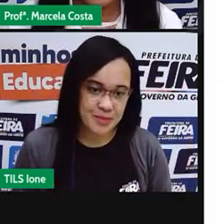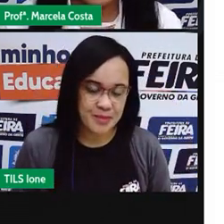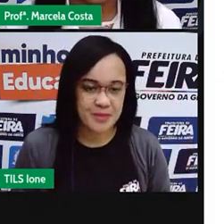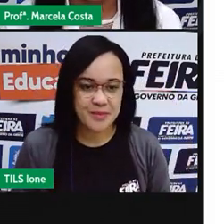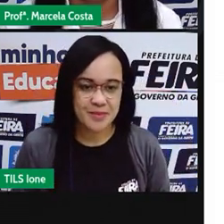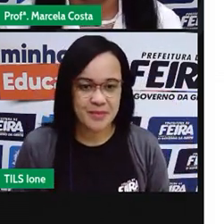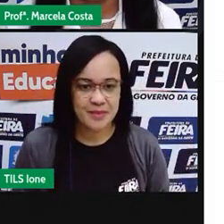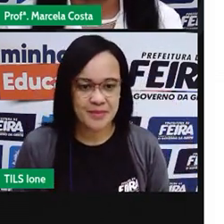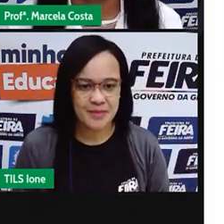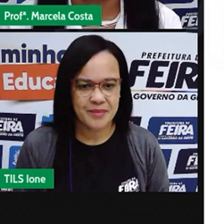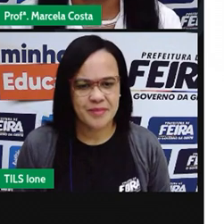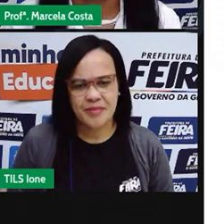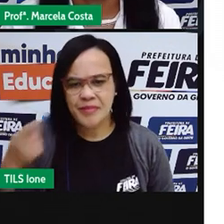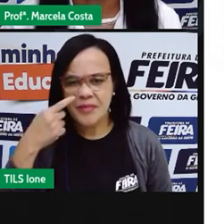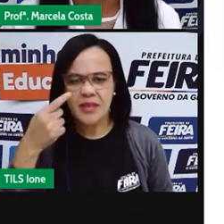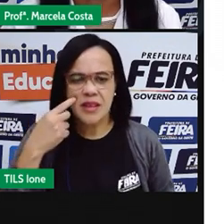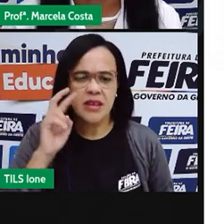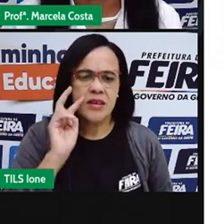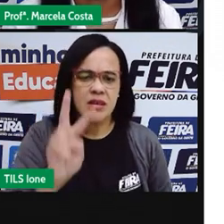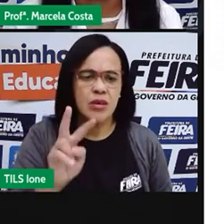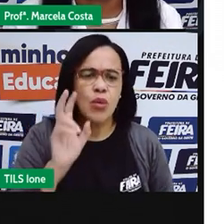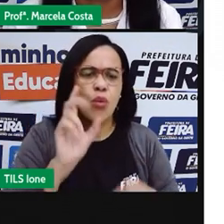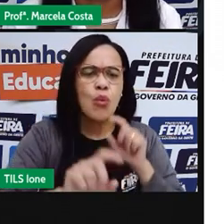O que é que a gente vê?